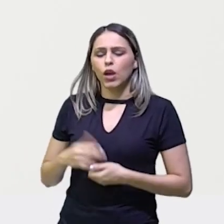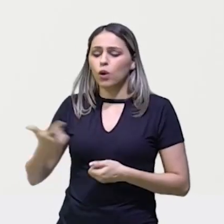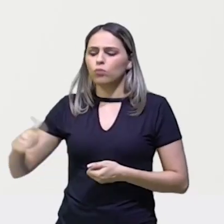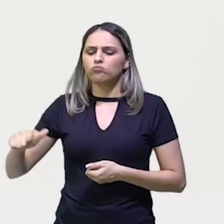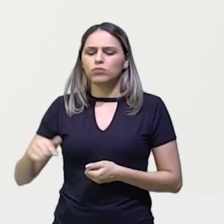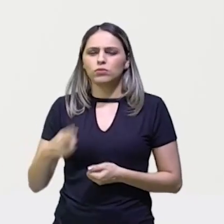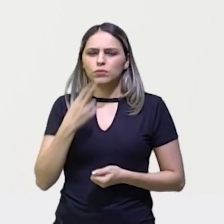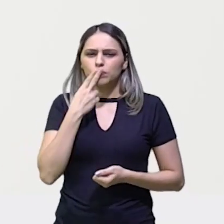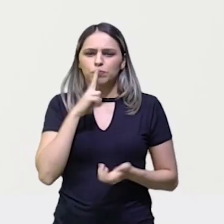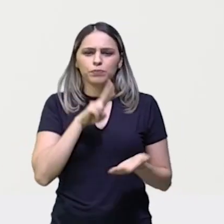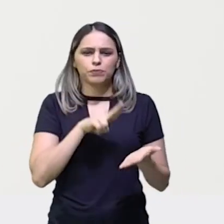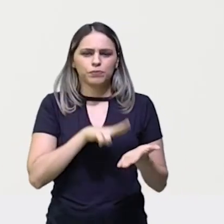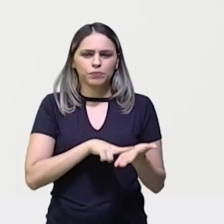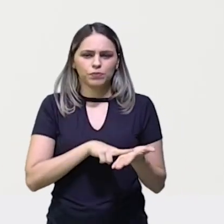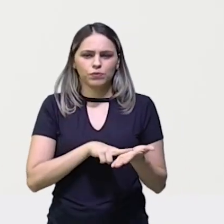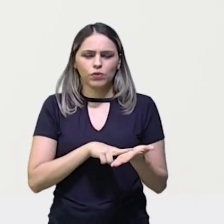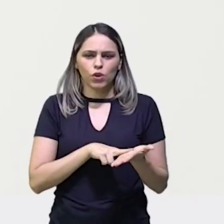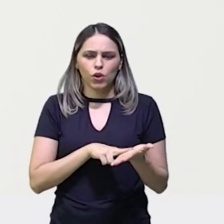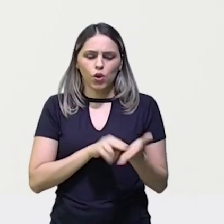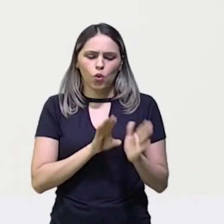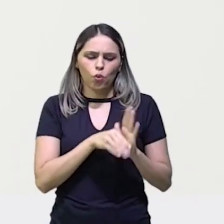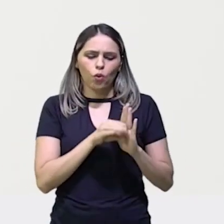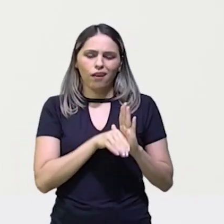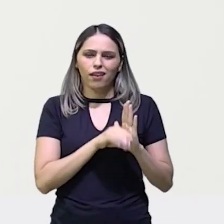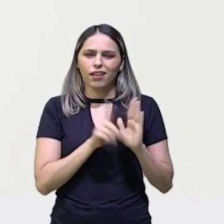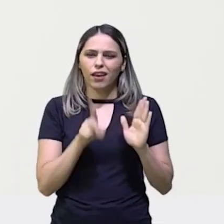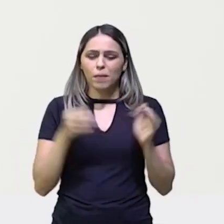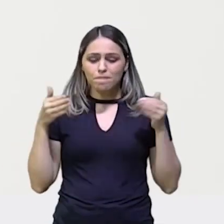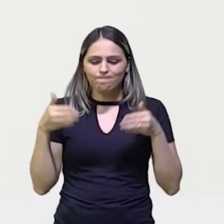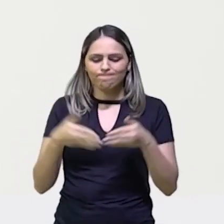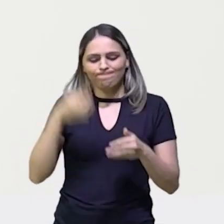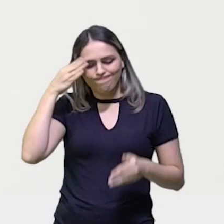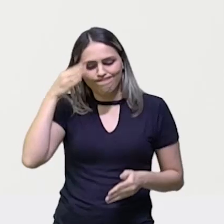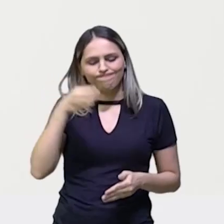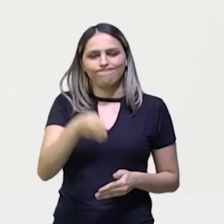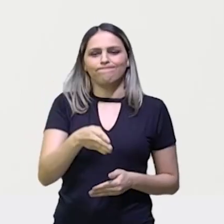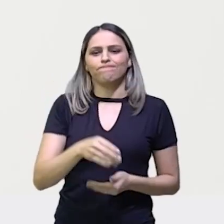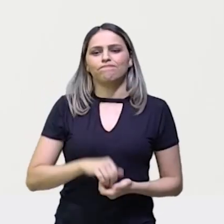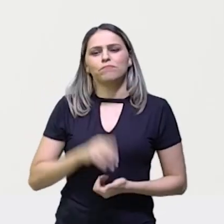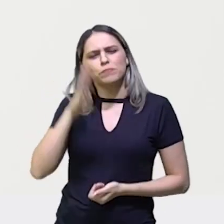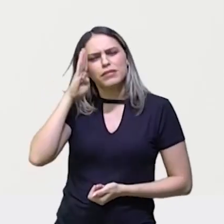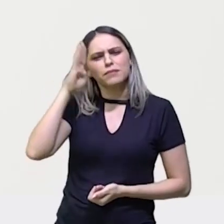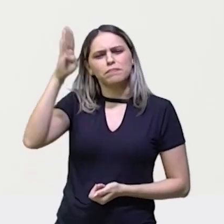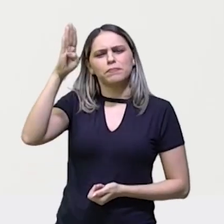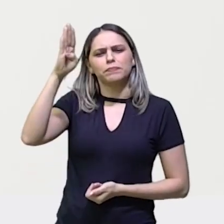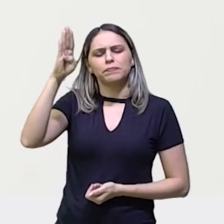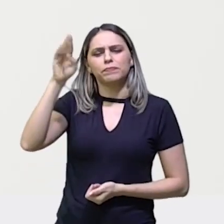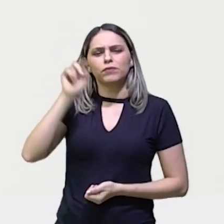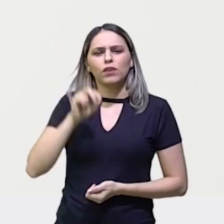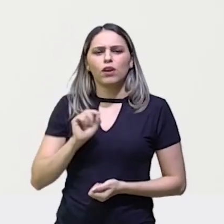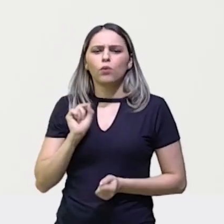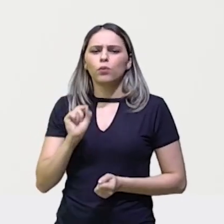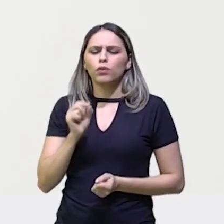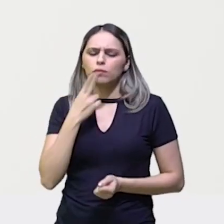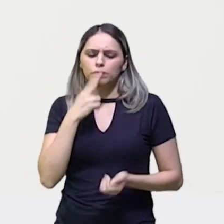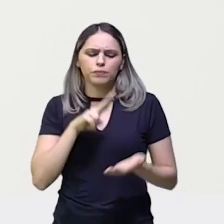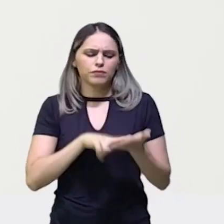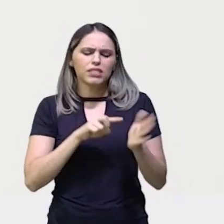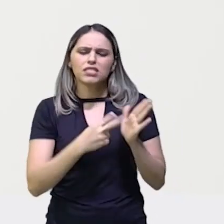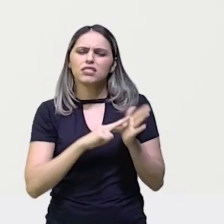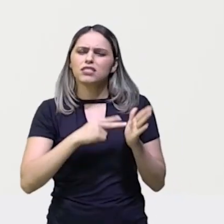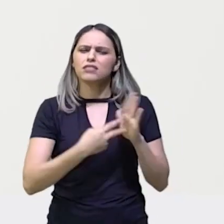que é o nosso conteúdo mais importante de hoje. A carta é uma mensagem